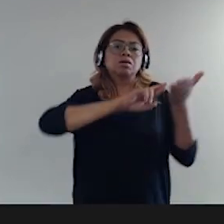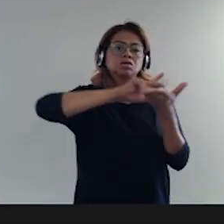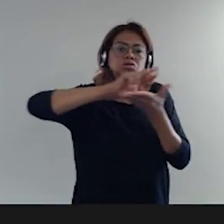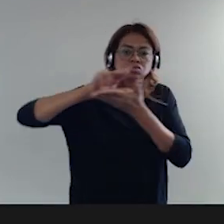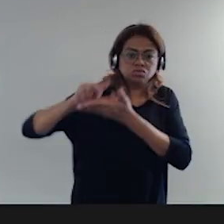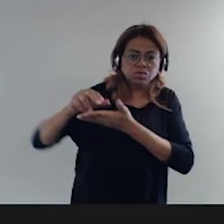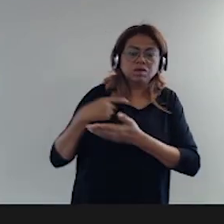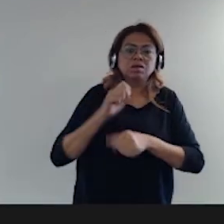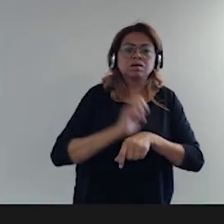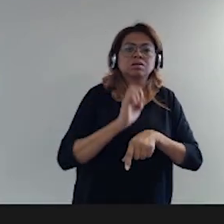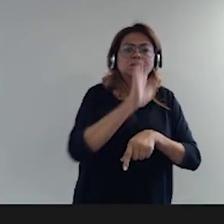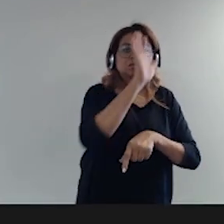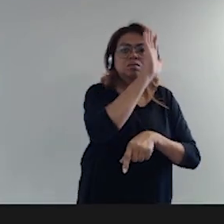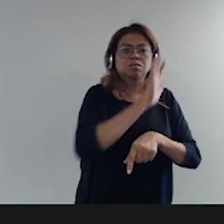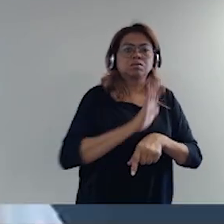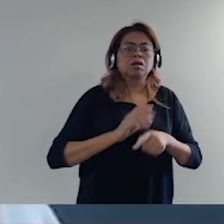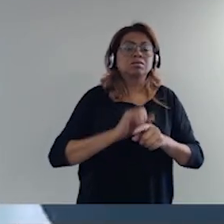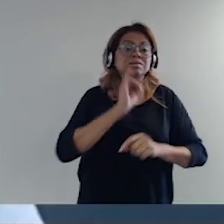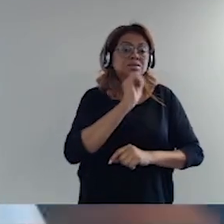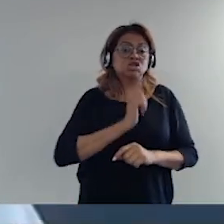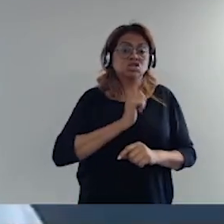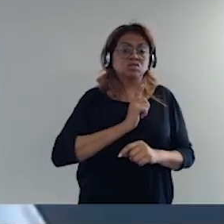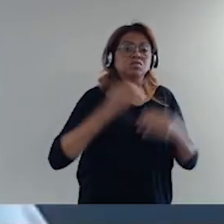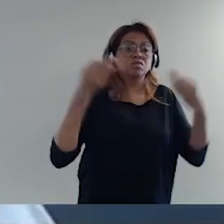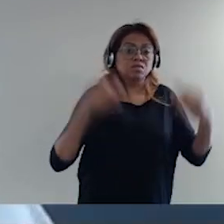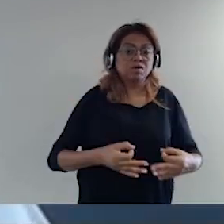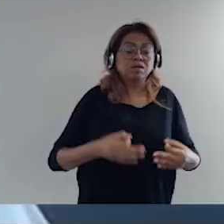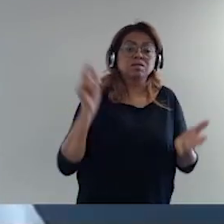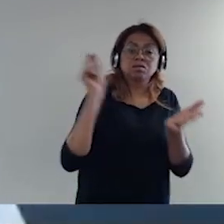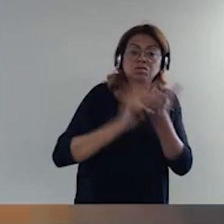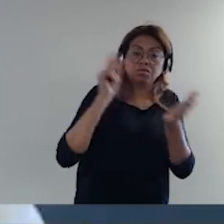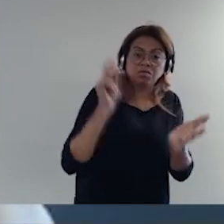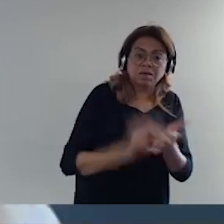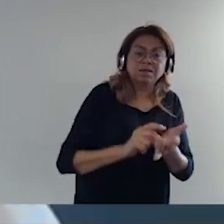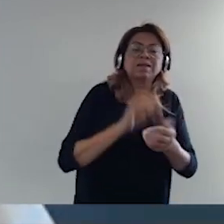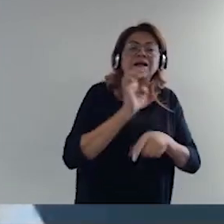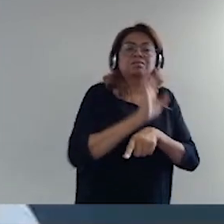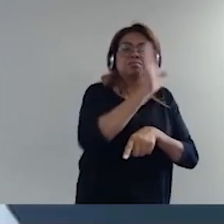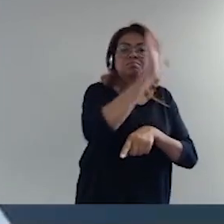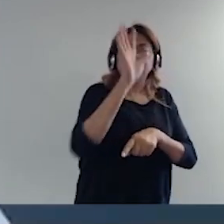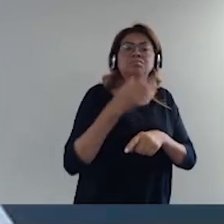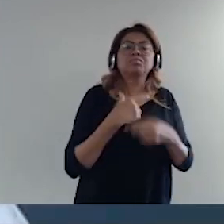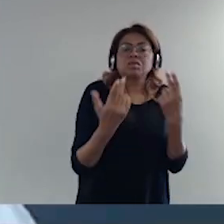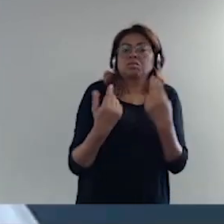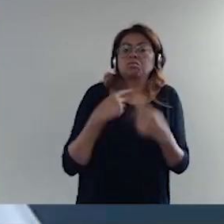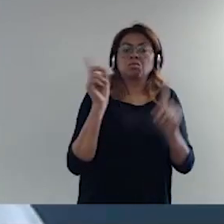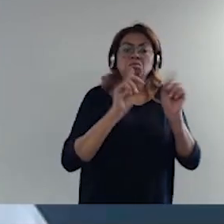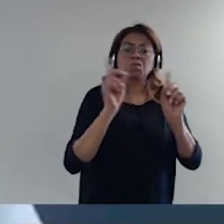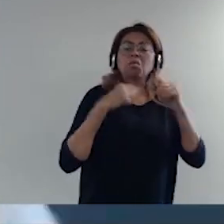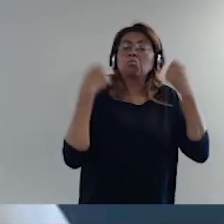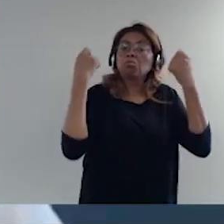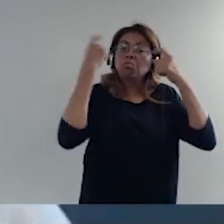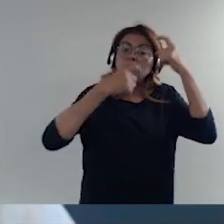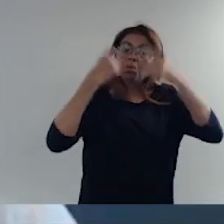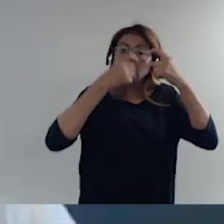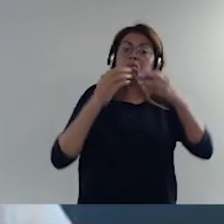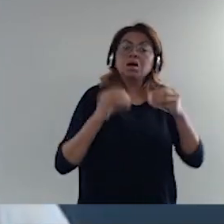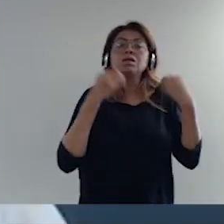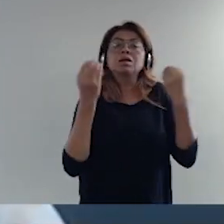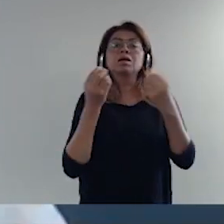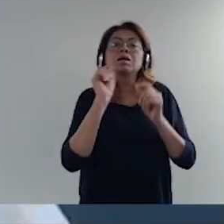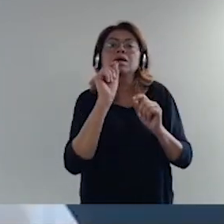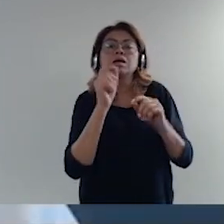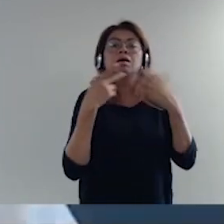federalismo brasileiro. Houvesse um verdadeiro federalismo, nós não íamos estar tão preocupados com quem seria o presidente